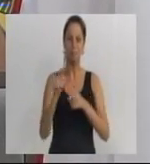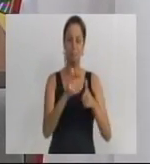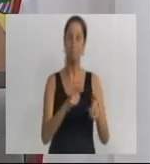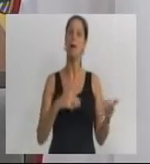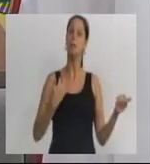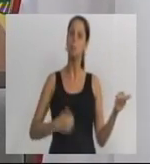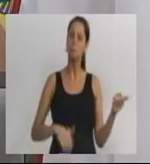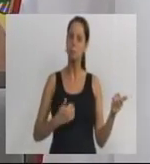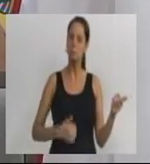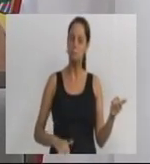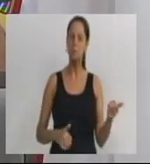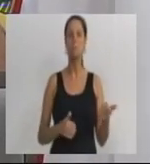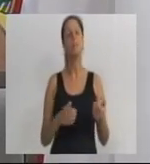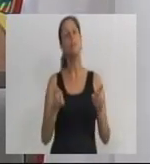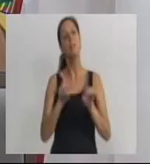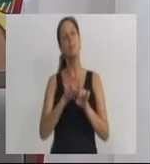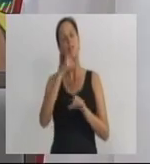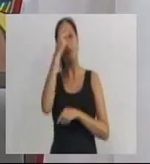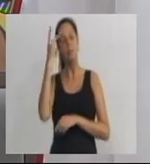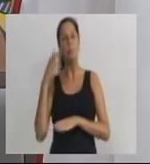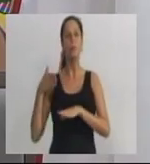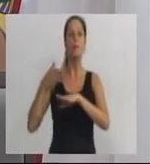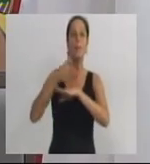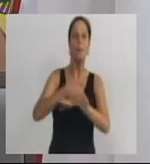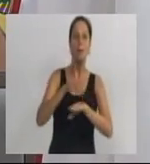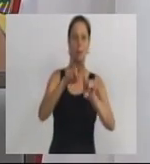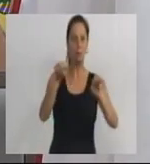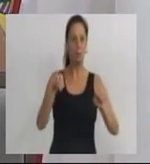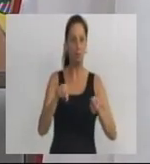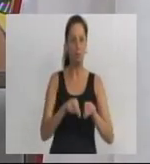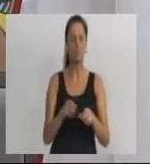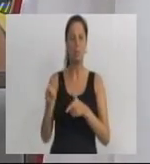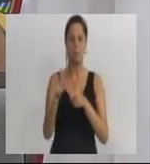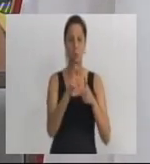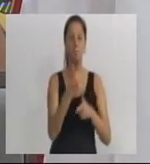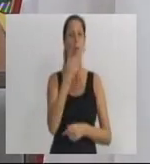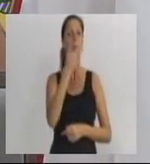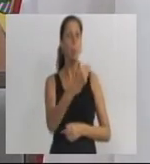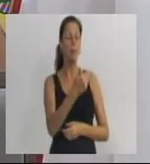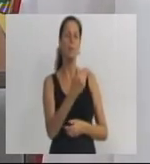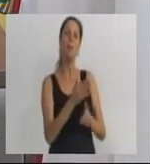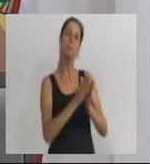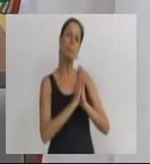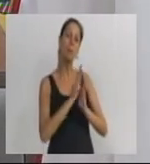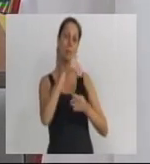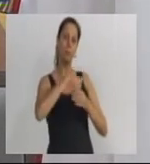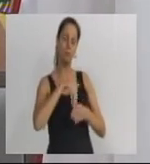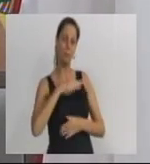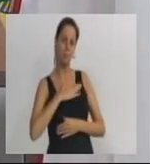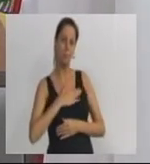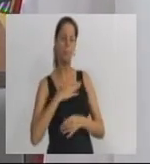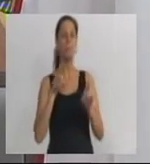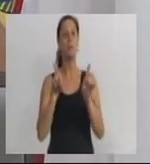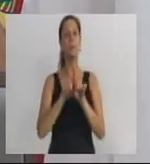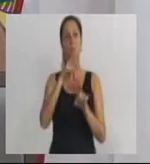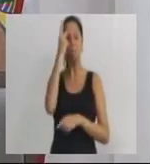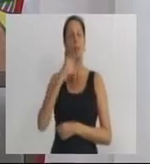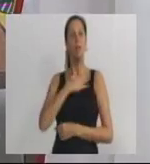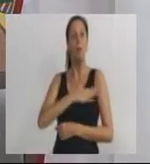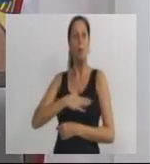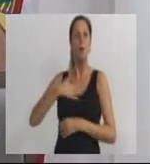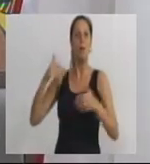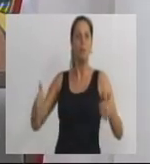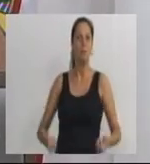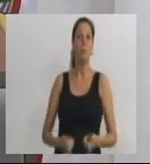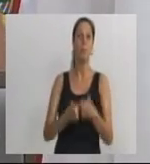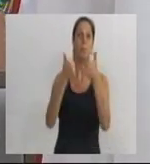aqueles que entram nos clubes de caça e tiro para pedir voto, aqueles que gostam do Oktoberfest, que é o evento maior da